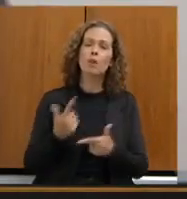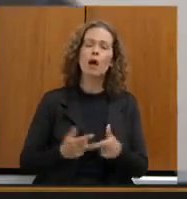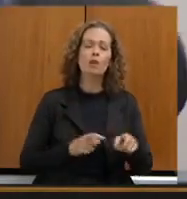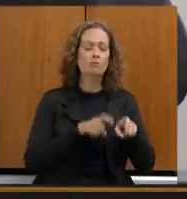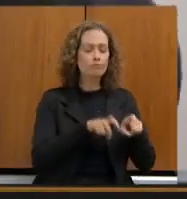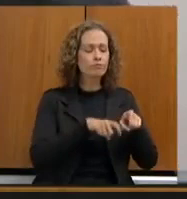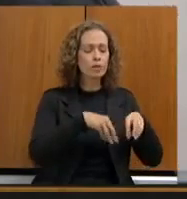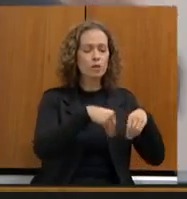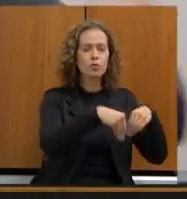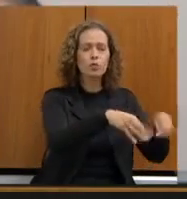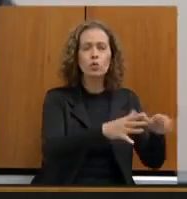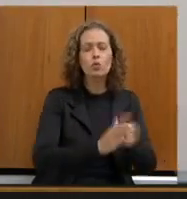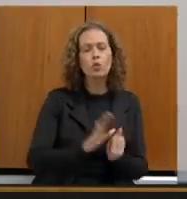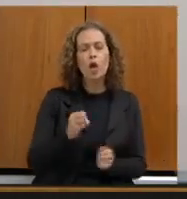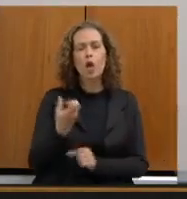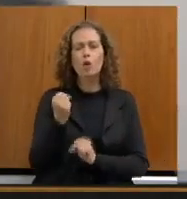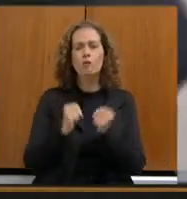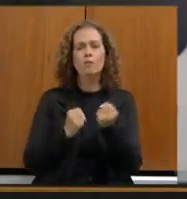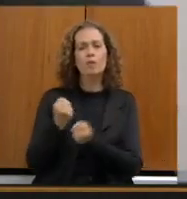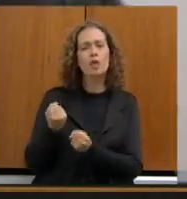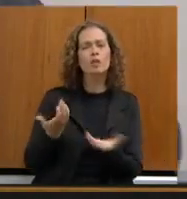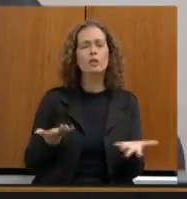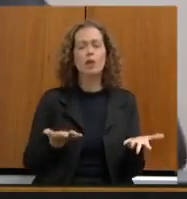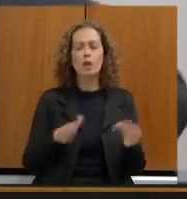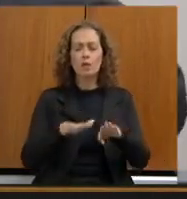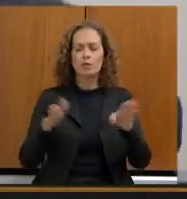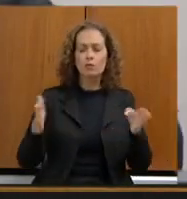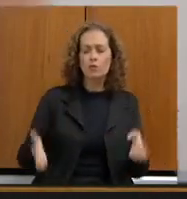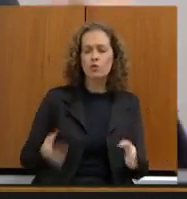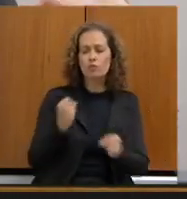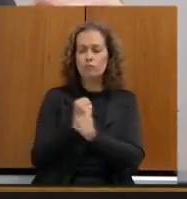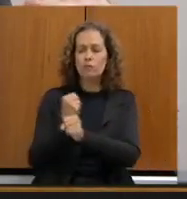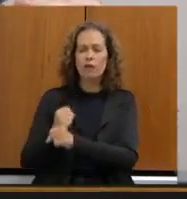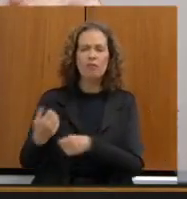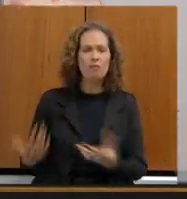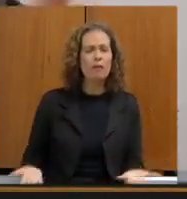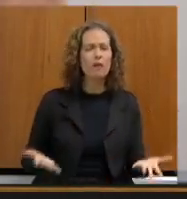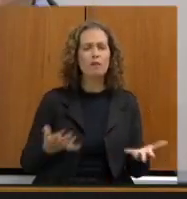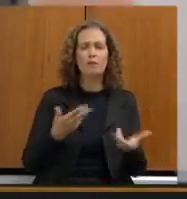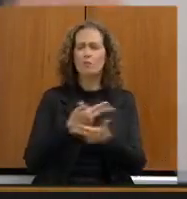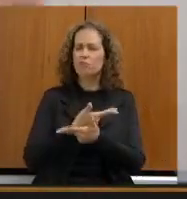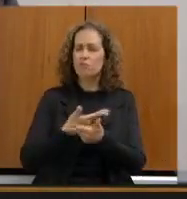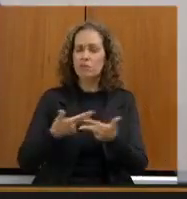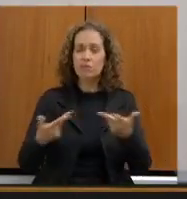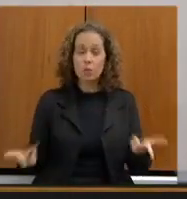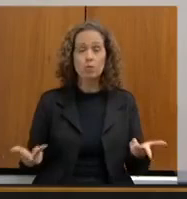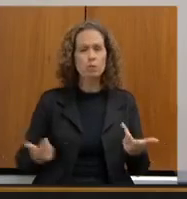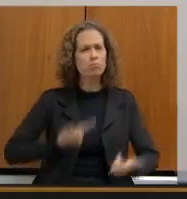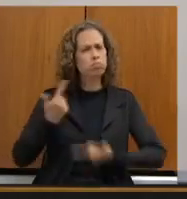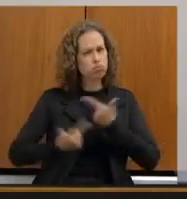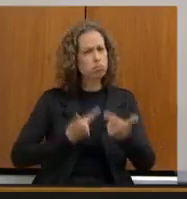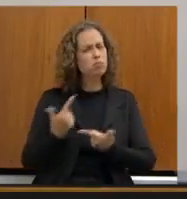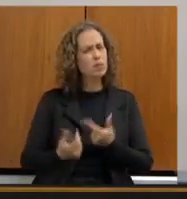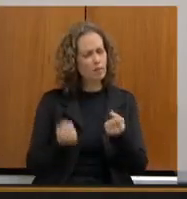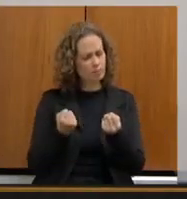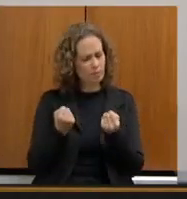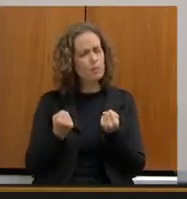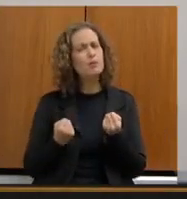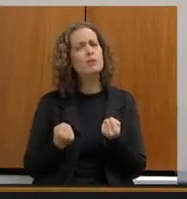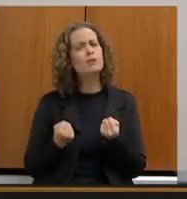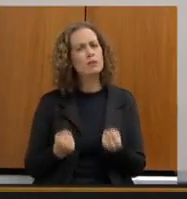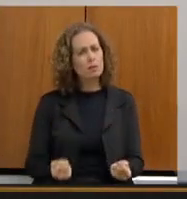agricultura seja na fabricação de carteiras de cadernos alguma coisa que vier ah ah